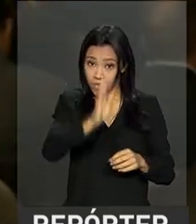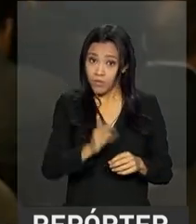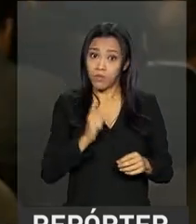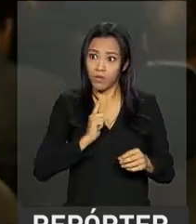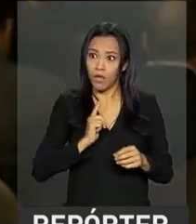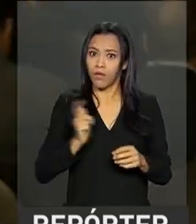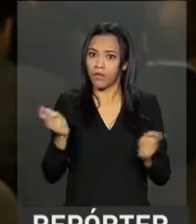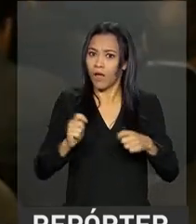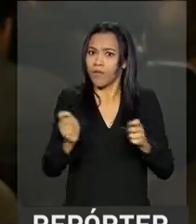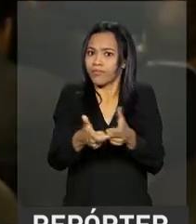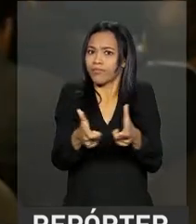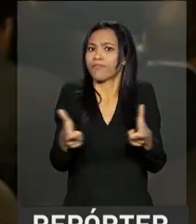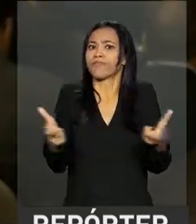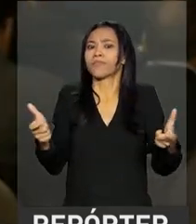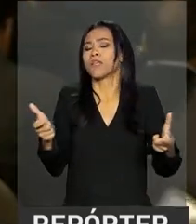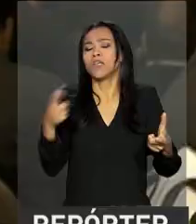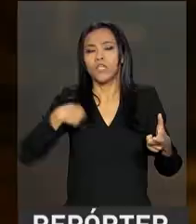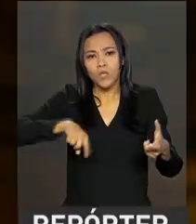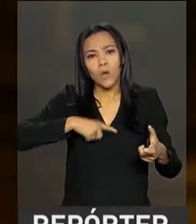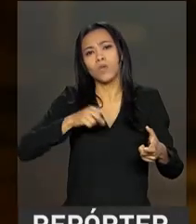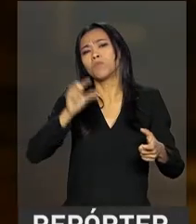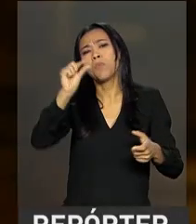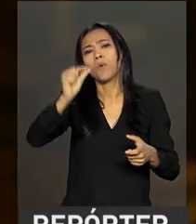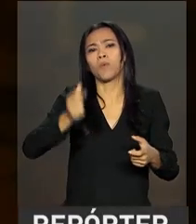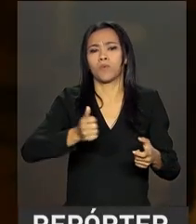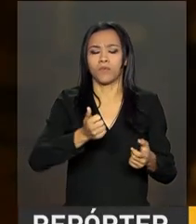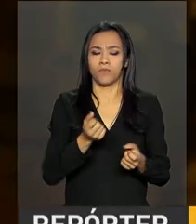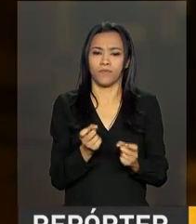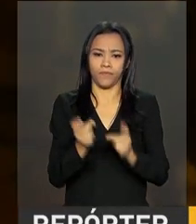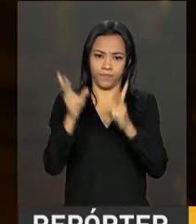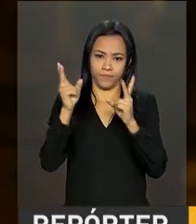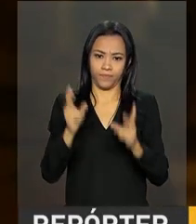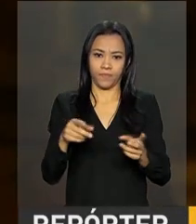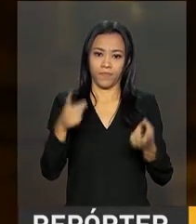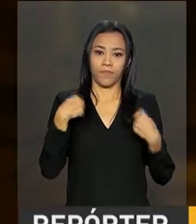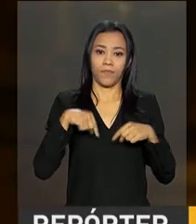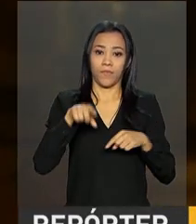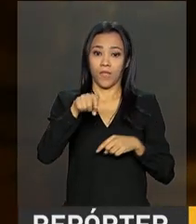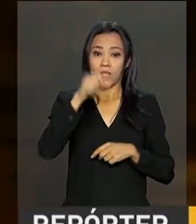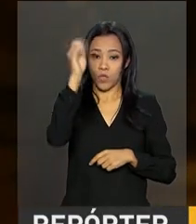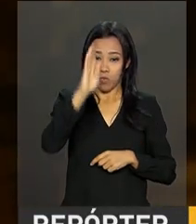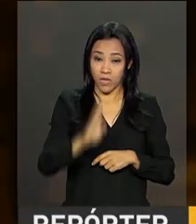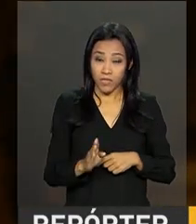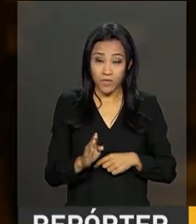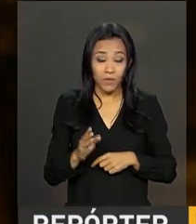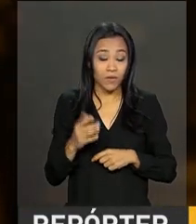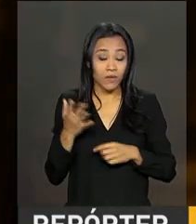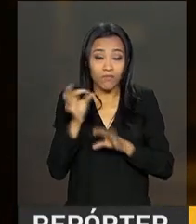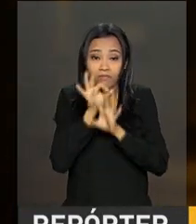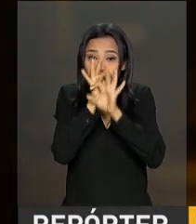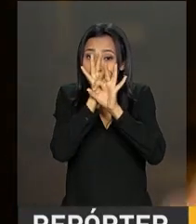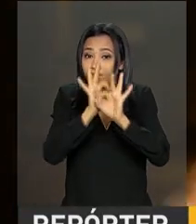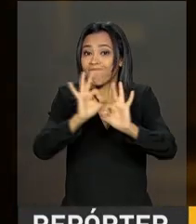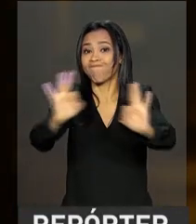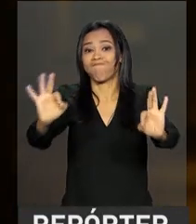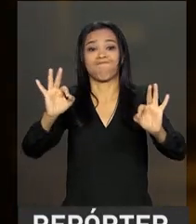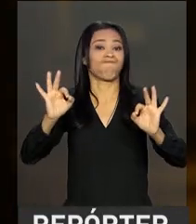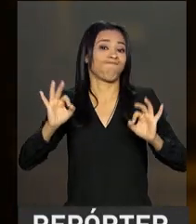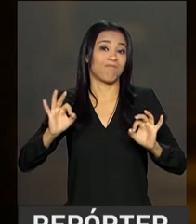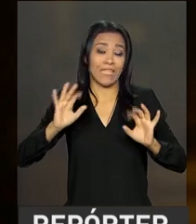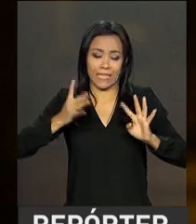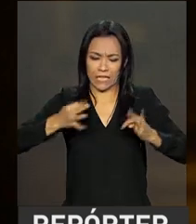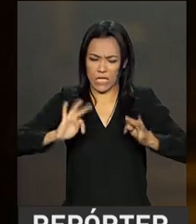na exportação um pouco nós não deixamos nada a desejar em nenhum em hipóteses e